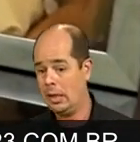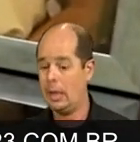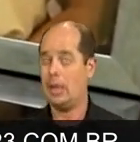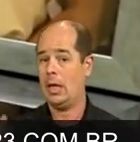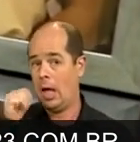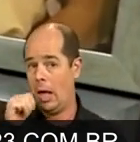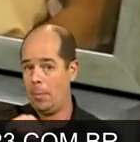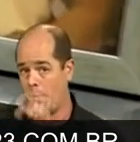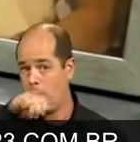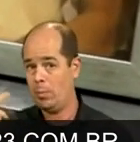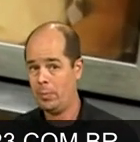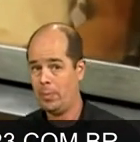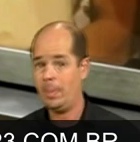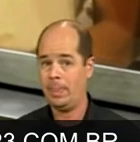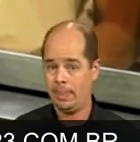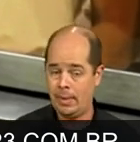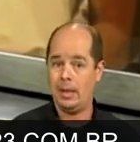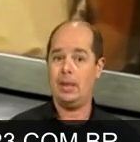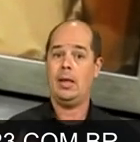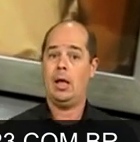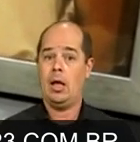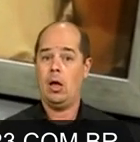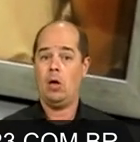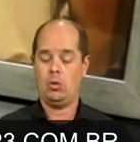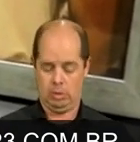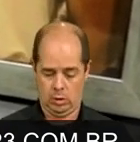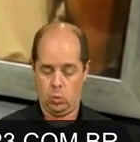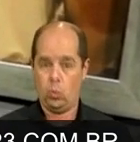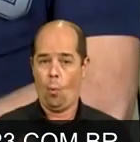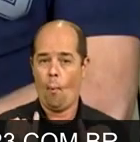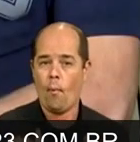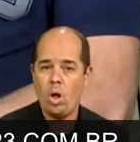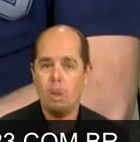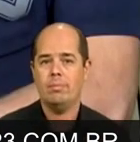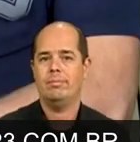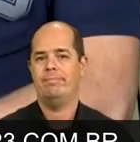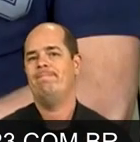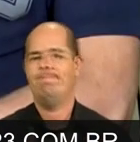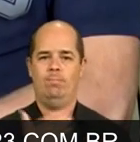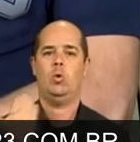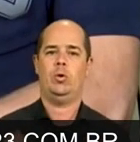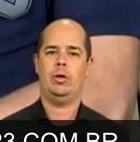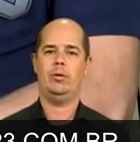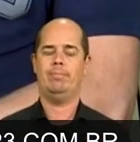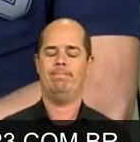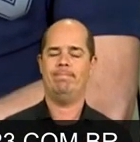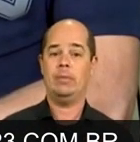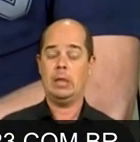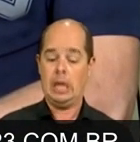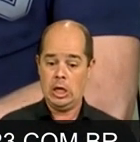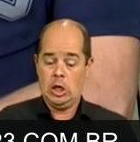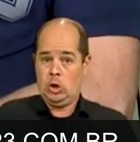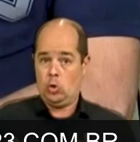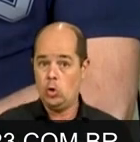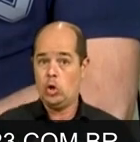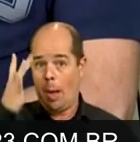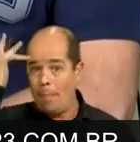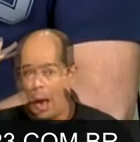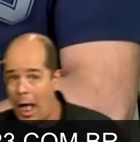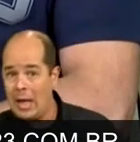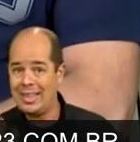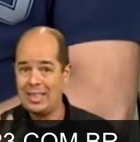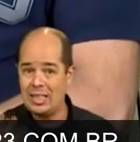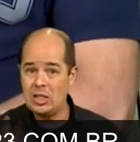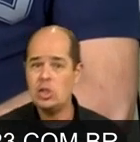tinha 56 anos. No terceiro dia posterior à cirurgia, ela já começou a sentir uns sintomas mais graves ainda, que